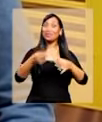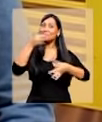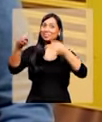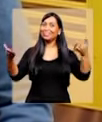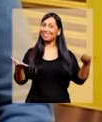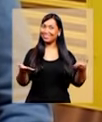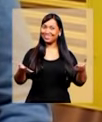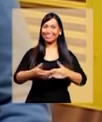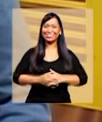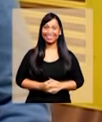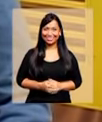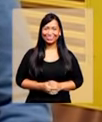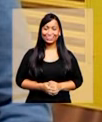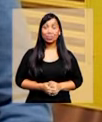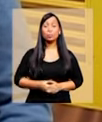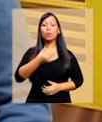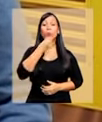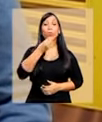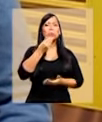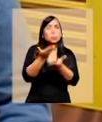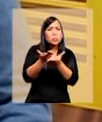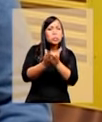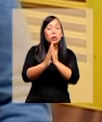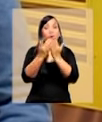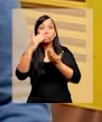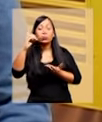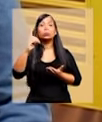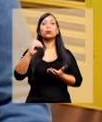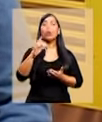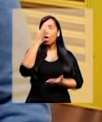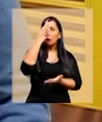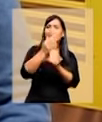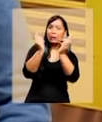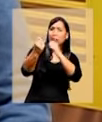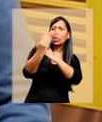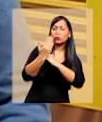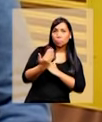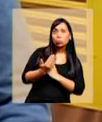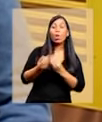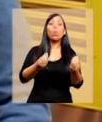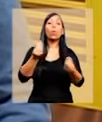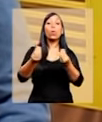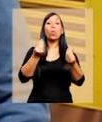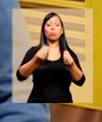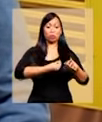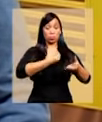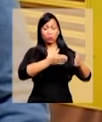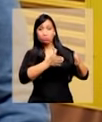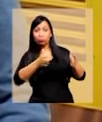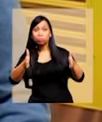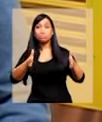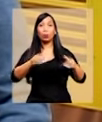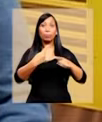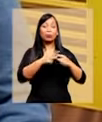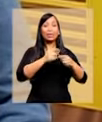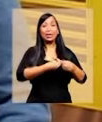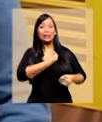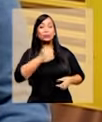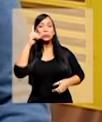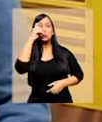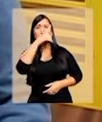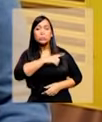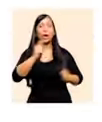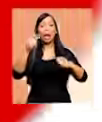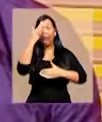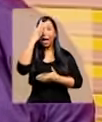tema do ponto de vista dessa edição. Para o teólogo Érico Fumeiro, a fé pode ajudar na condução em meio às